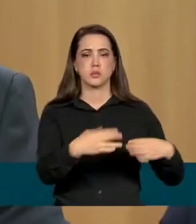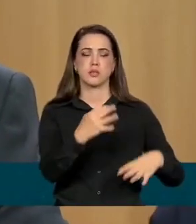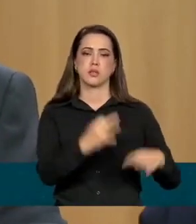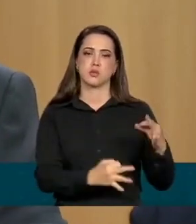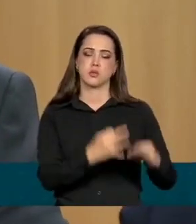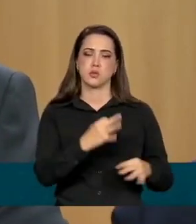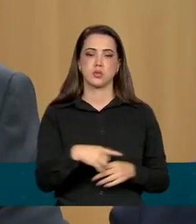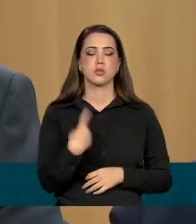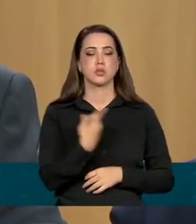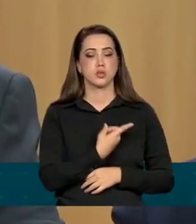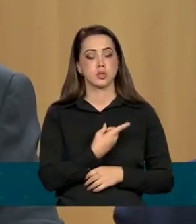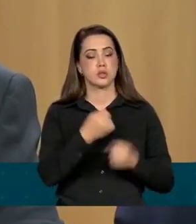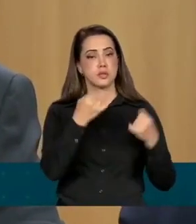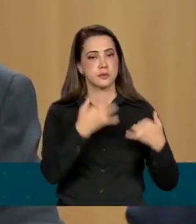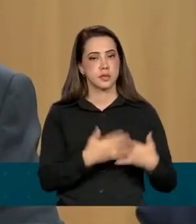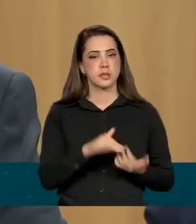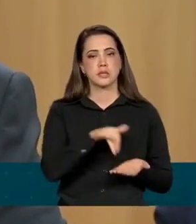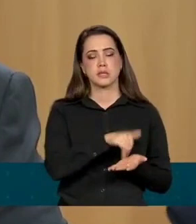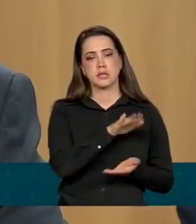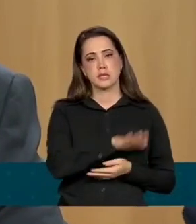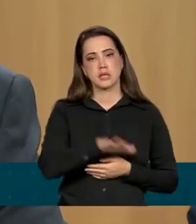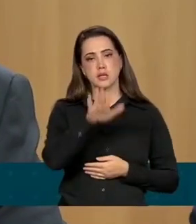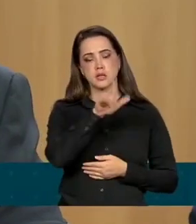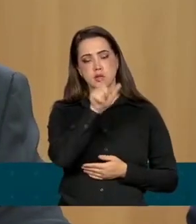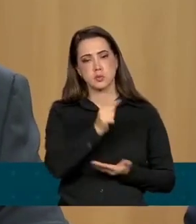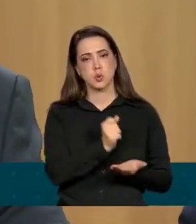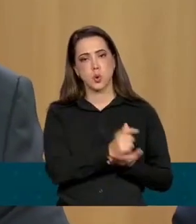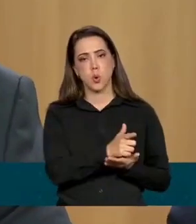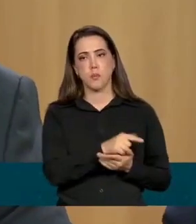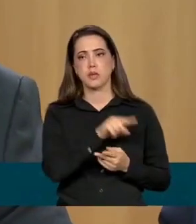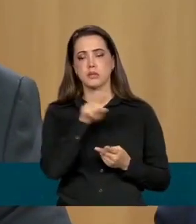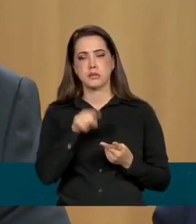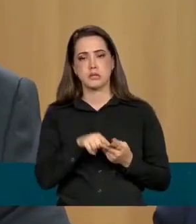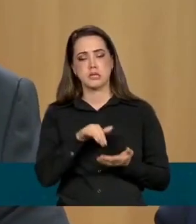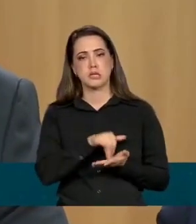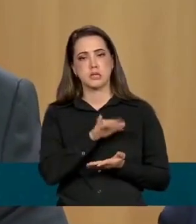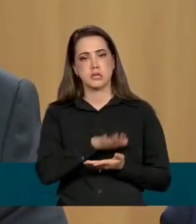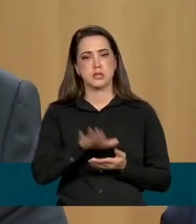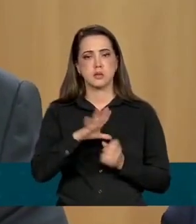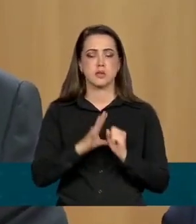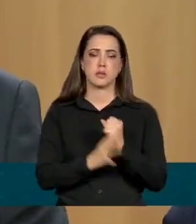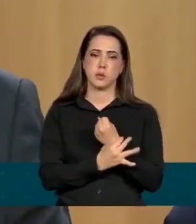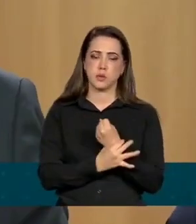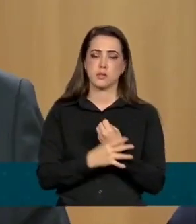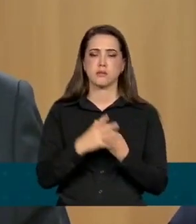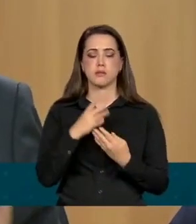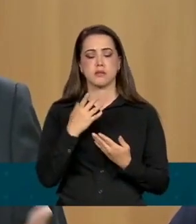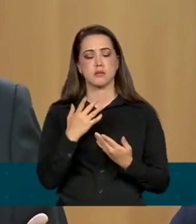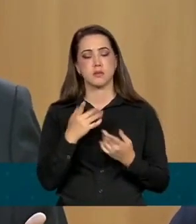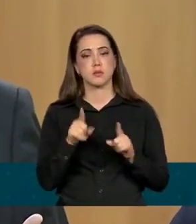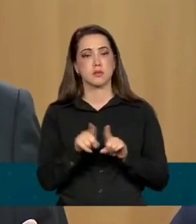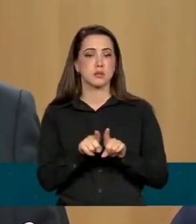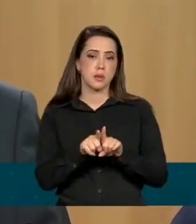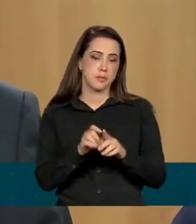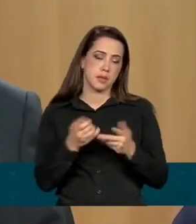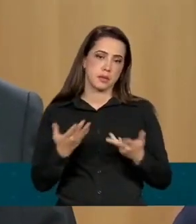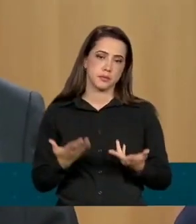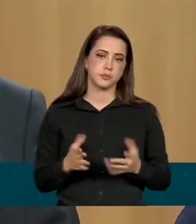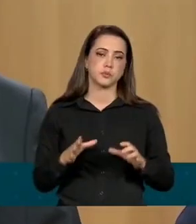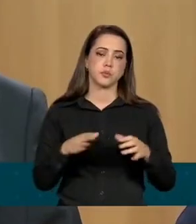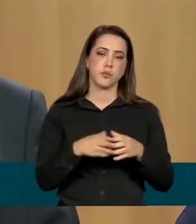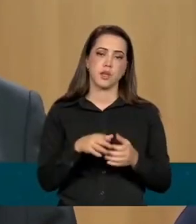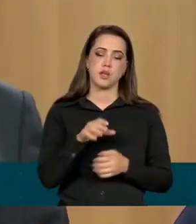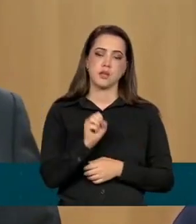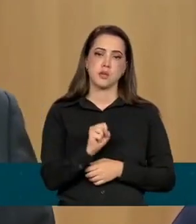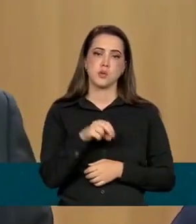Justiça. Nós estamos falando aqui de Secretaria Nacional do Consumidor, Secretaria Nacional de Segurança Pública, claro que a